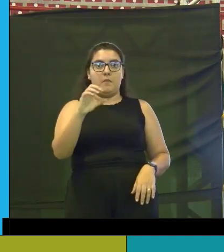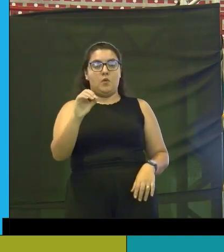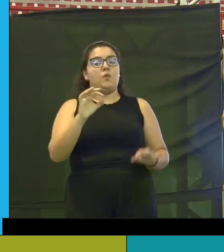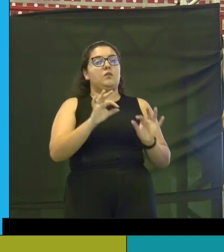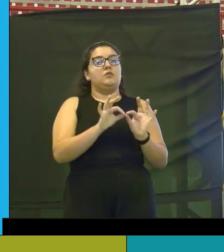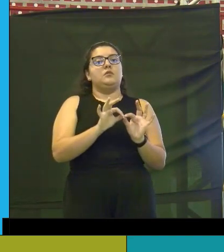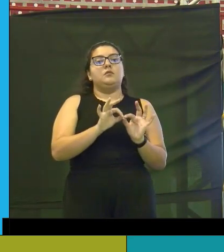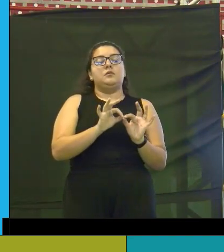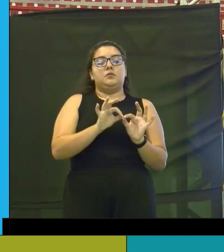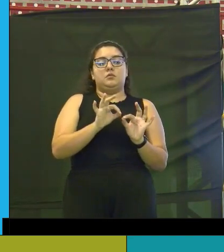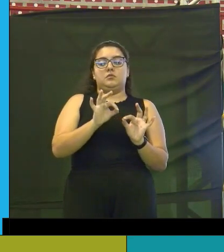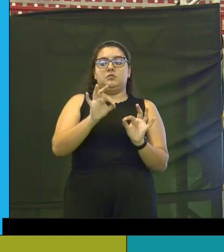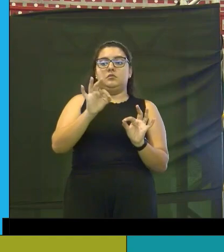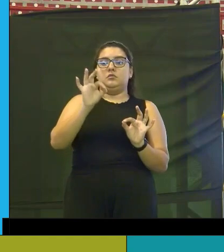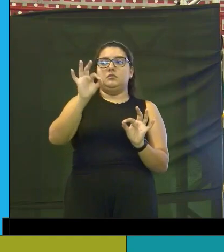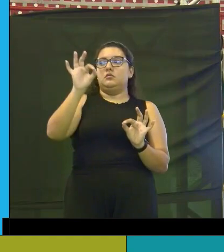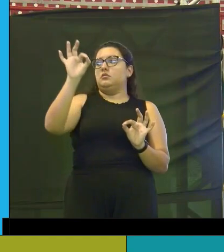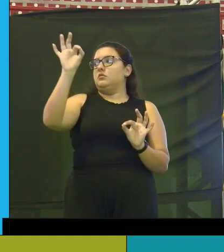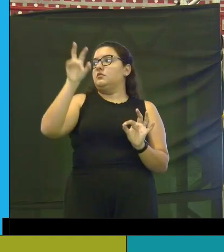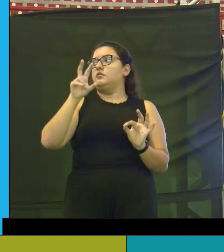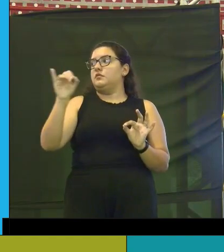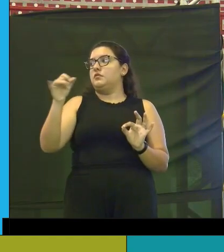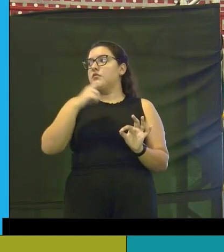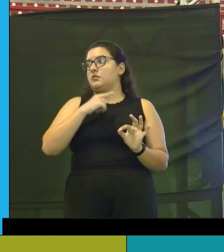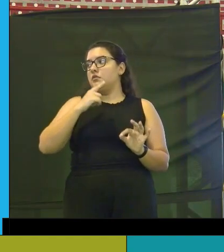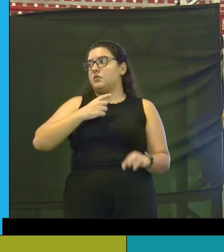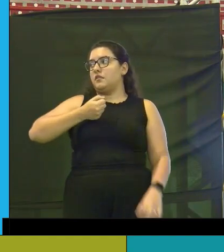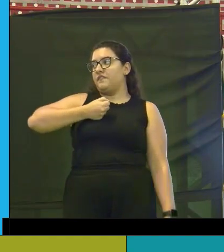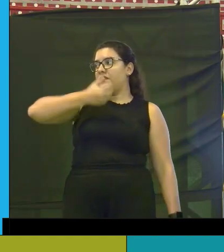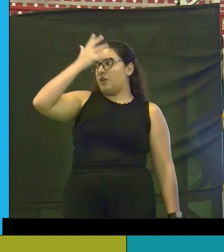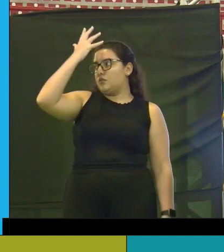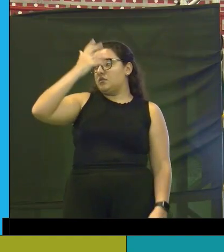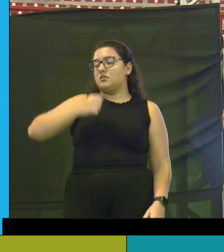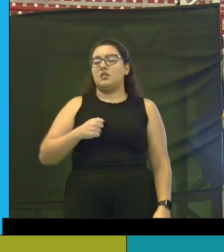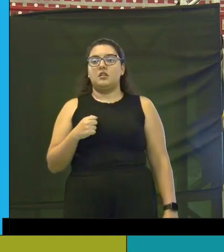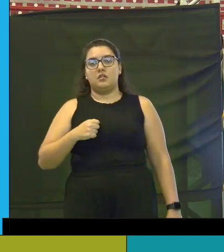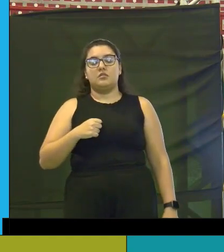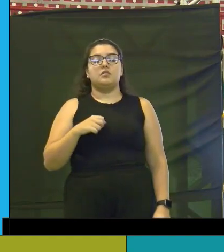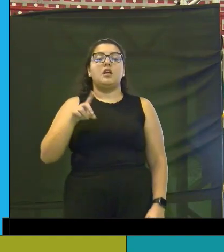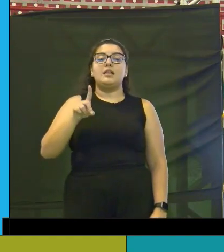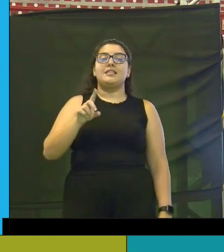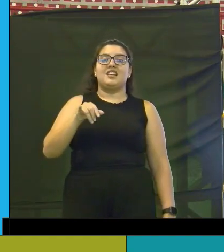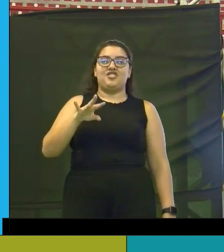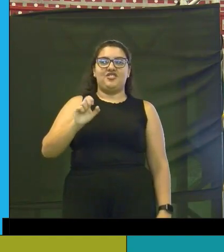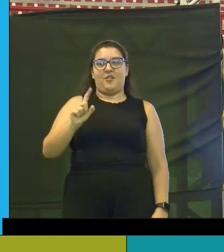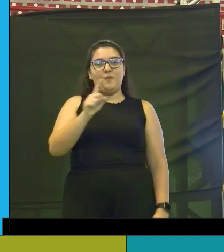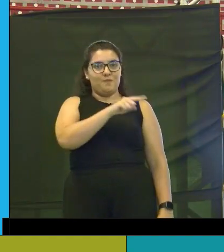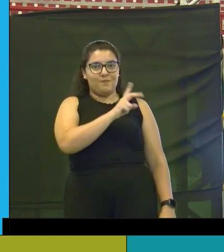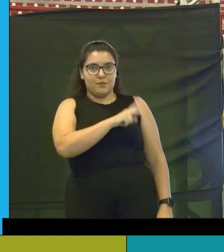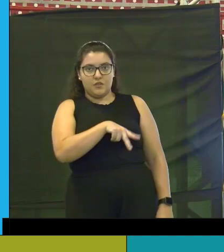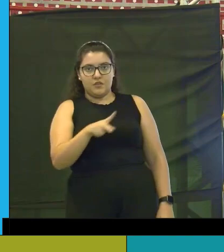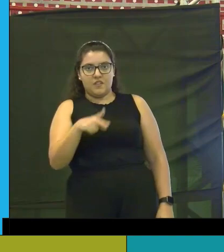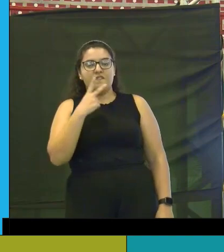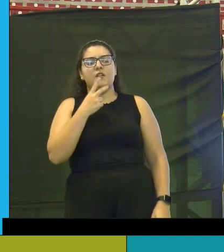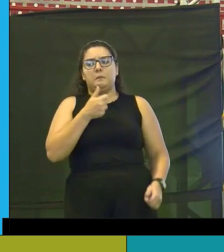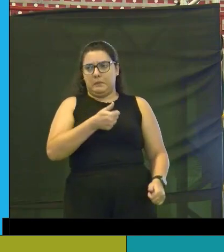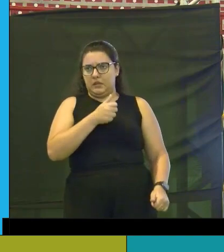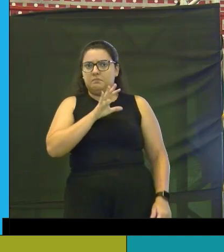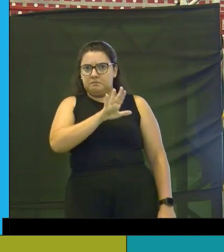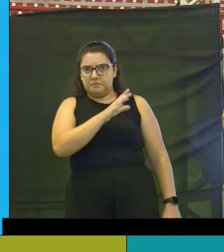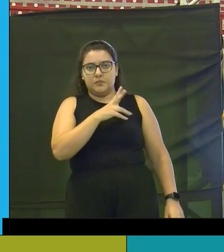reta, a tangente vai te dar quem? A velocidade. O Daniel falou, e falou muito